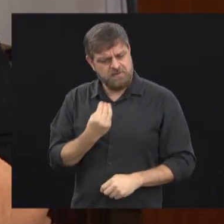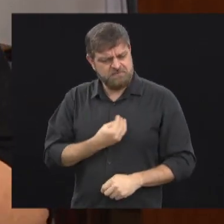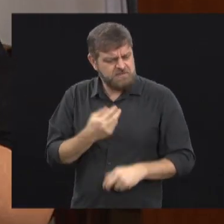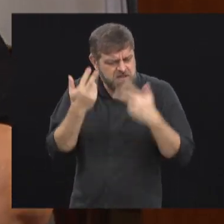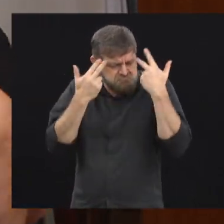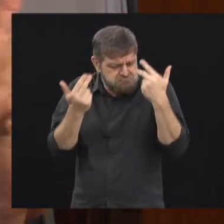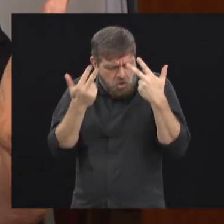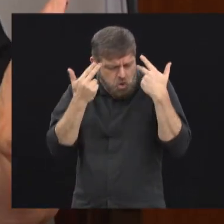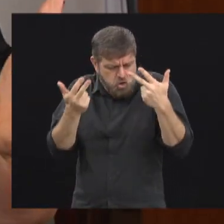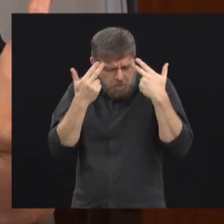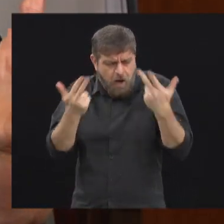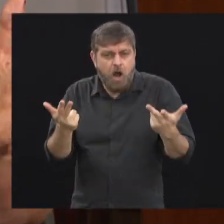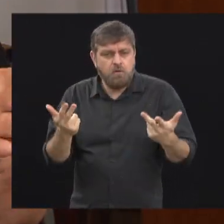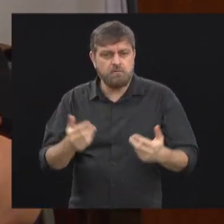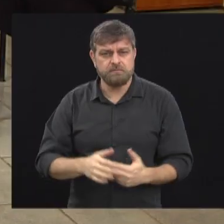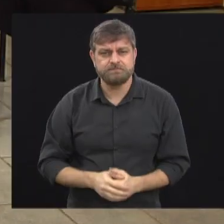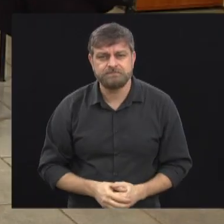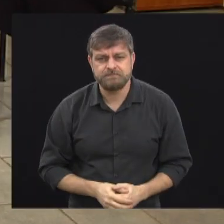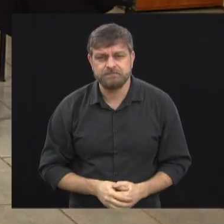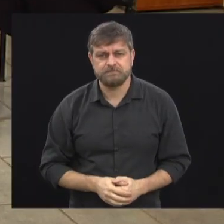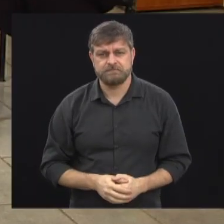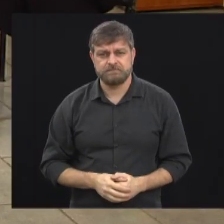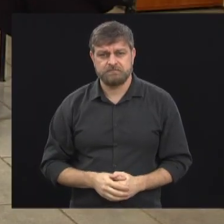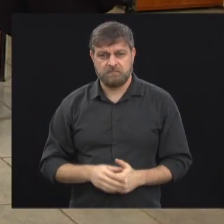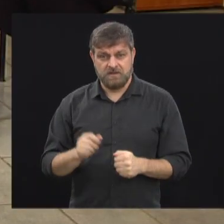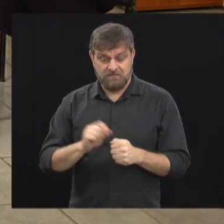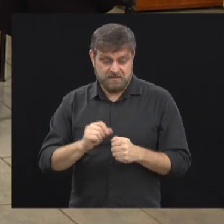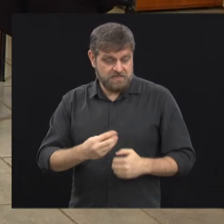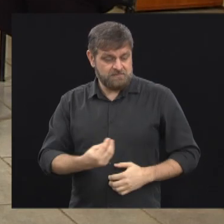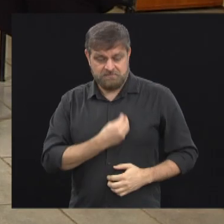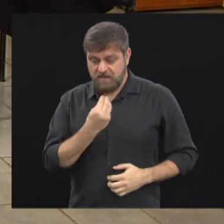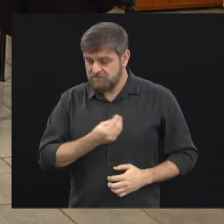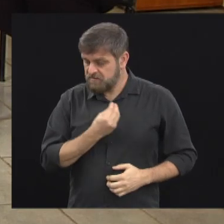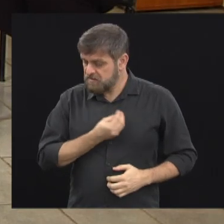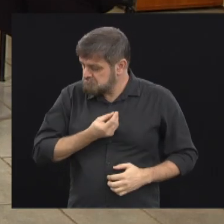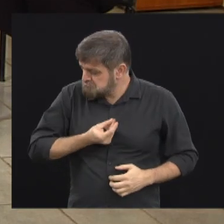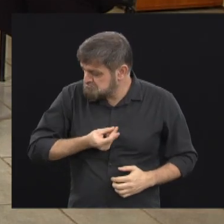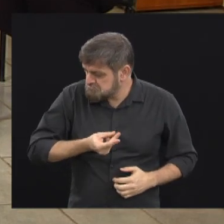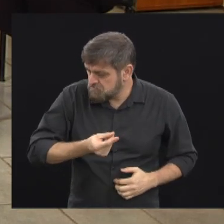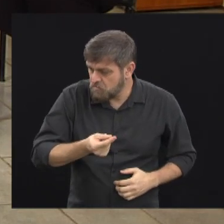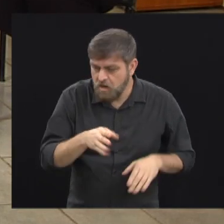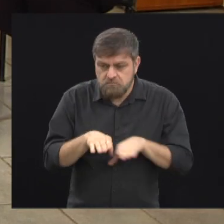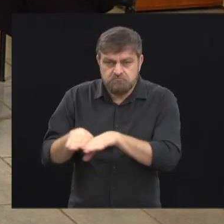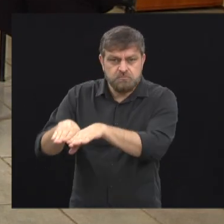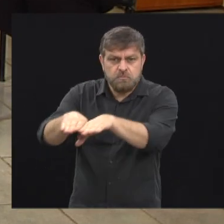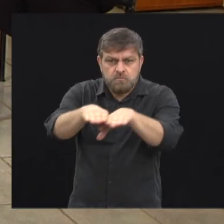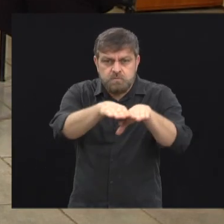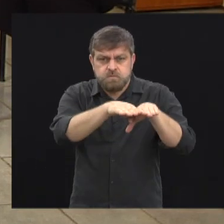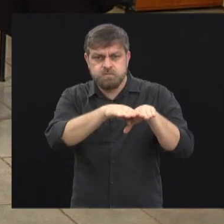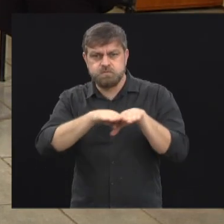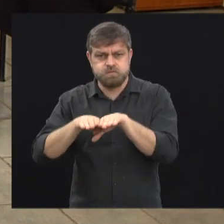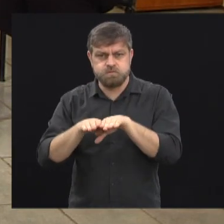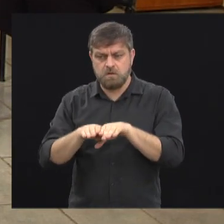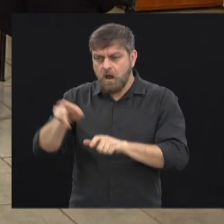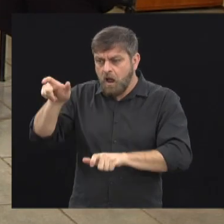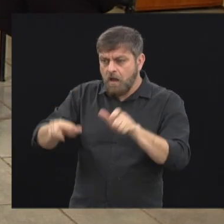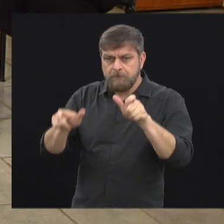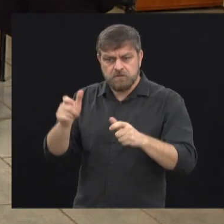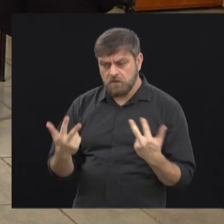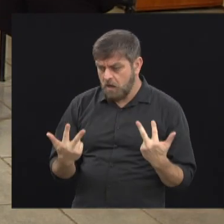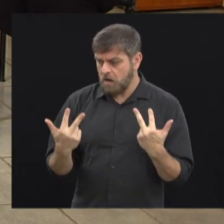ter uma vida normal, né? Levar uma vida como outras